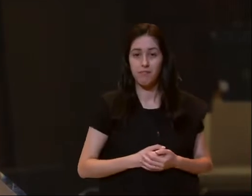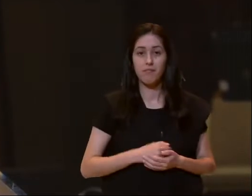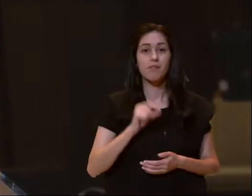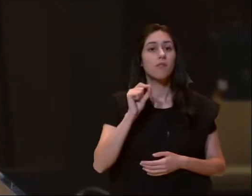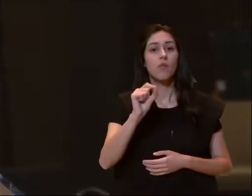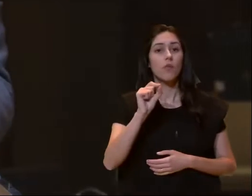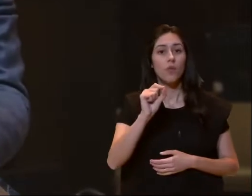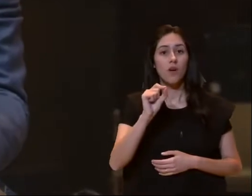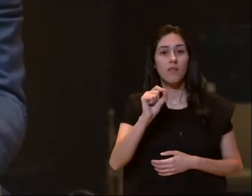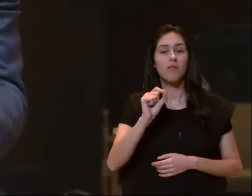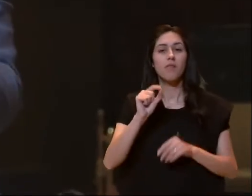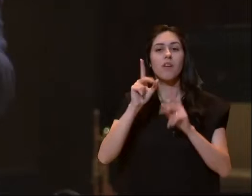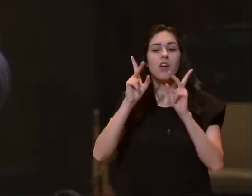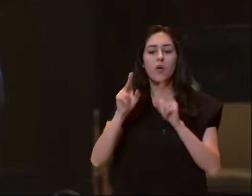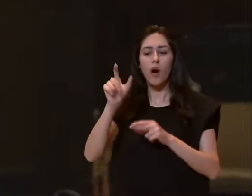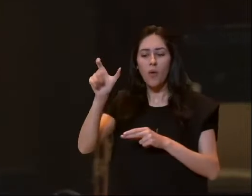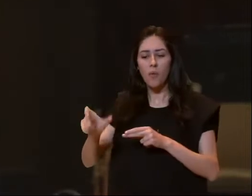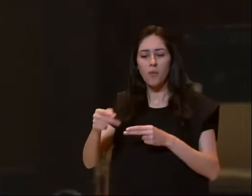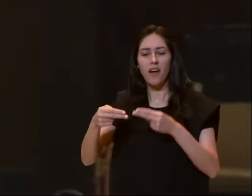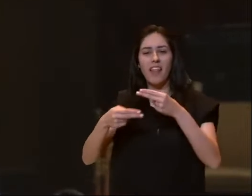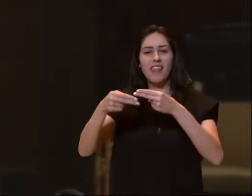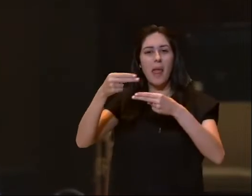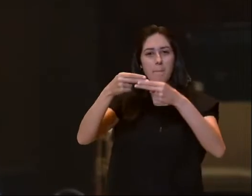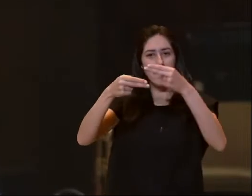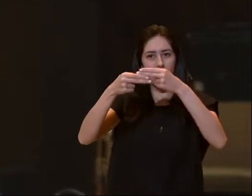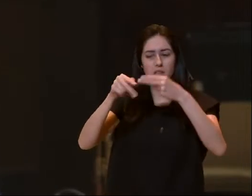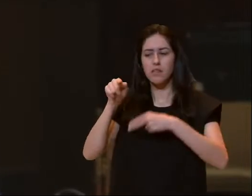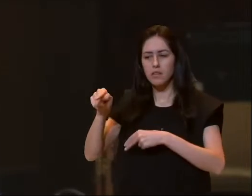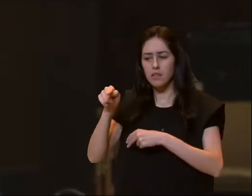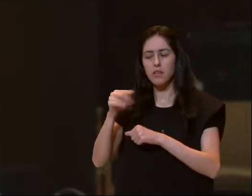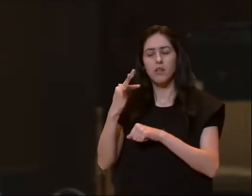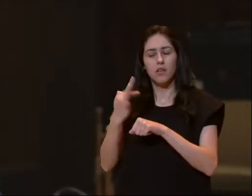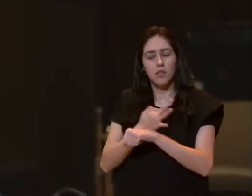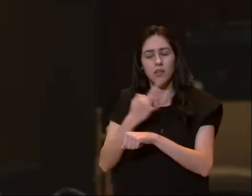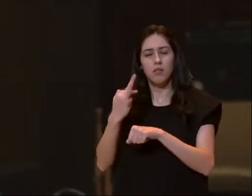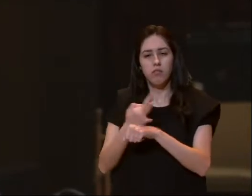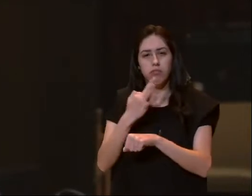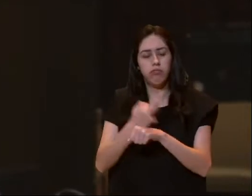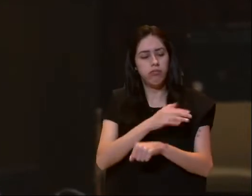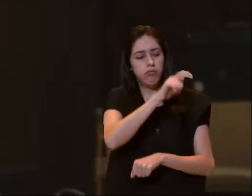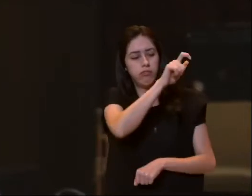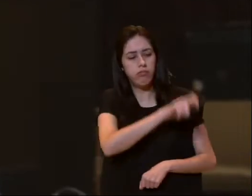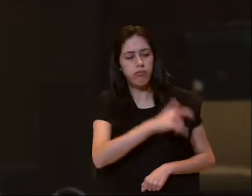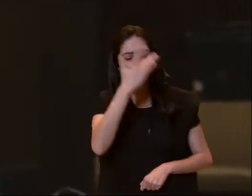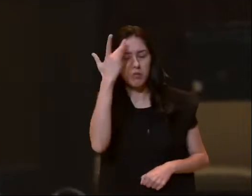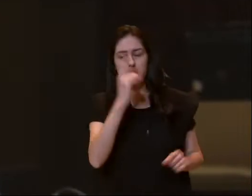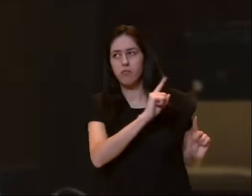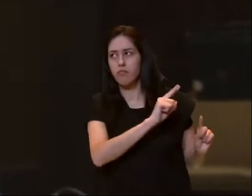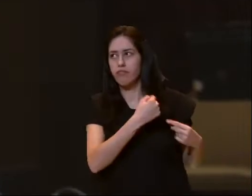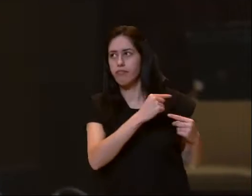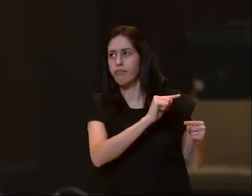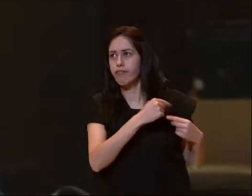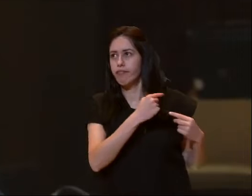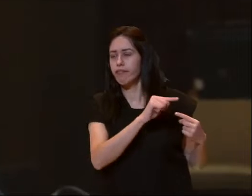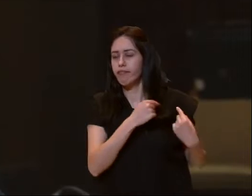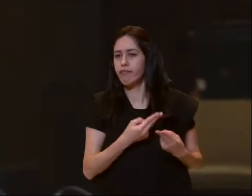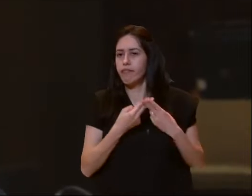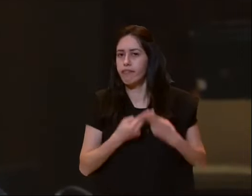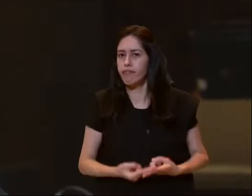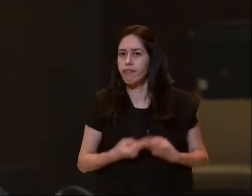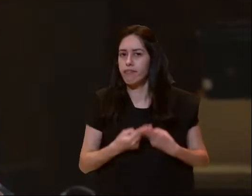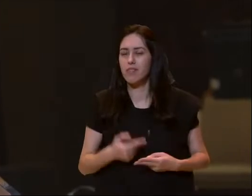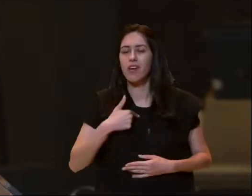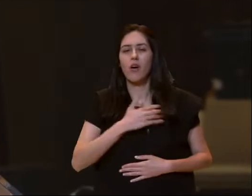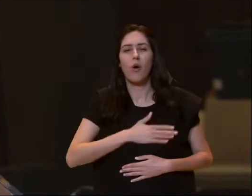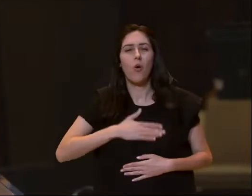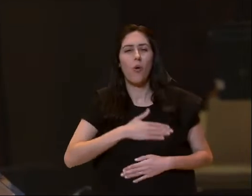de Deus que fez Neemias suportar Sanbalate, Tobias, toda essa gente. Um texto que eu